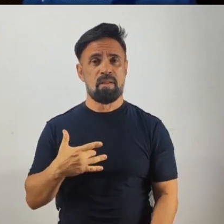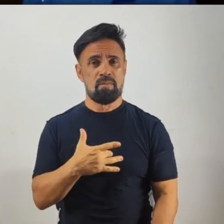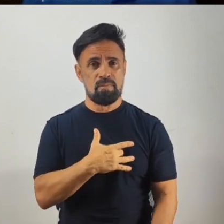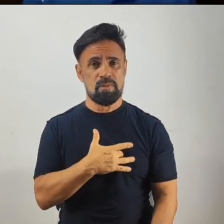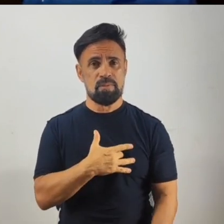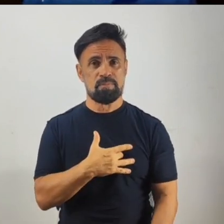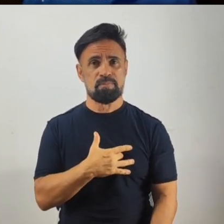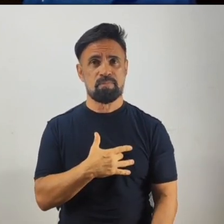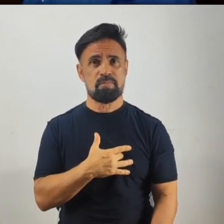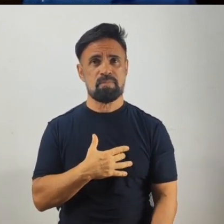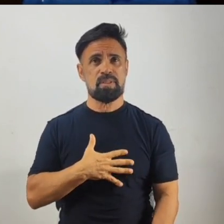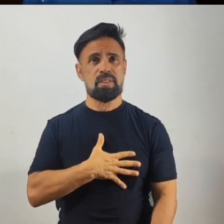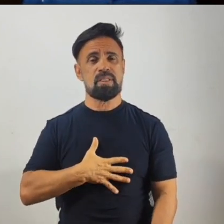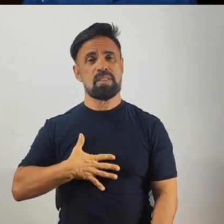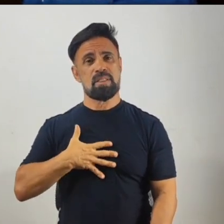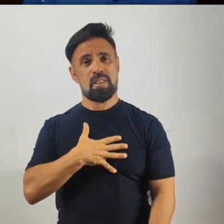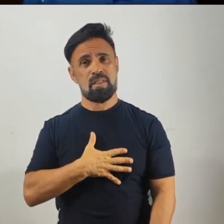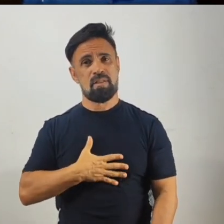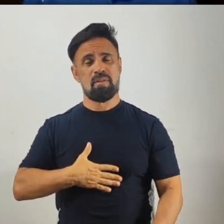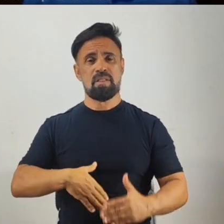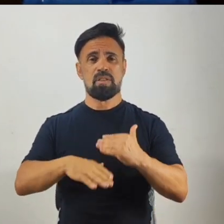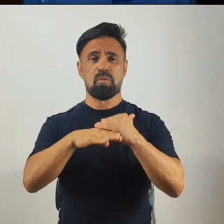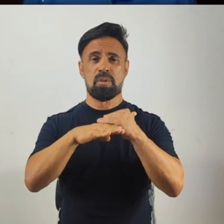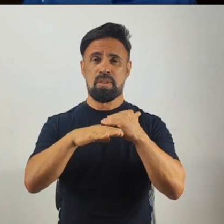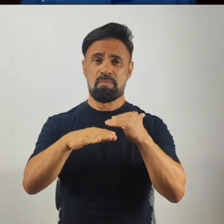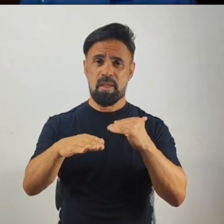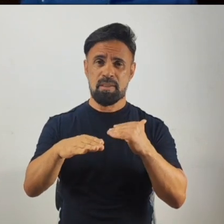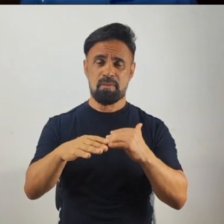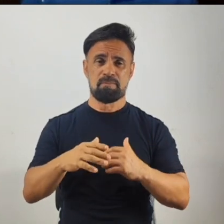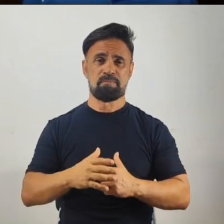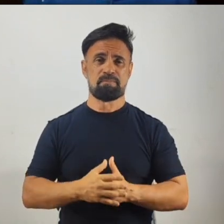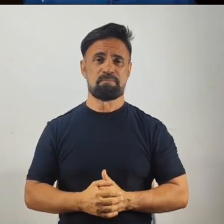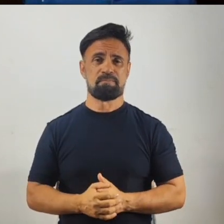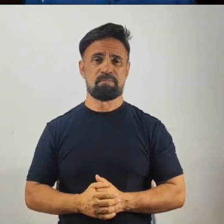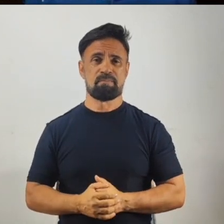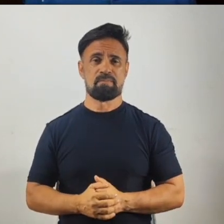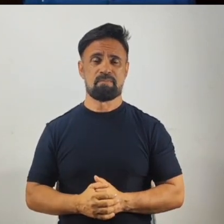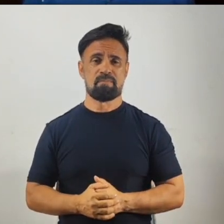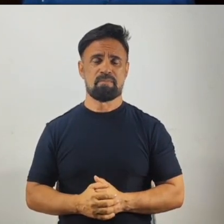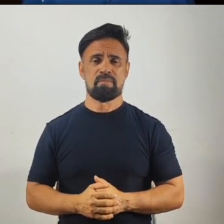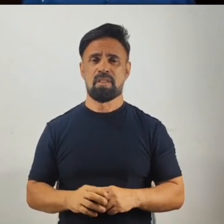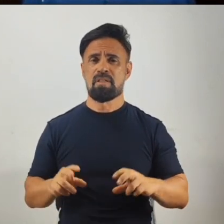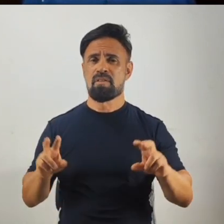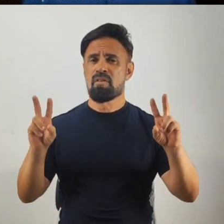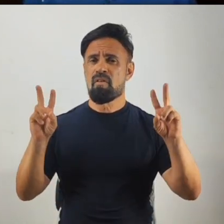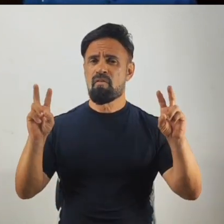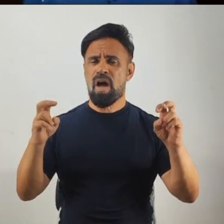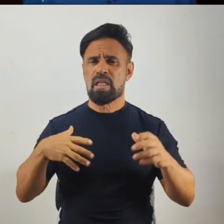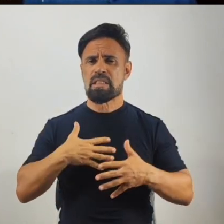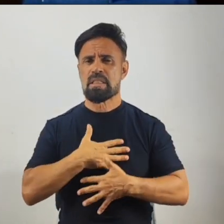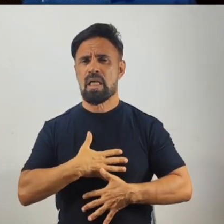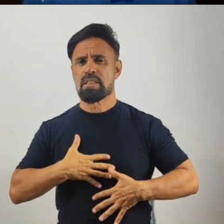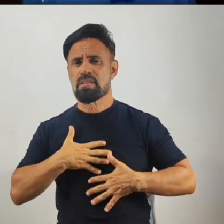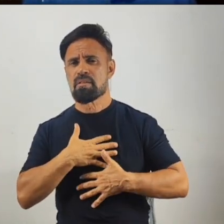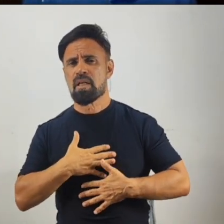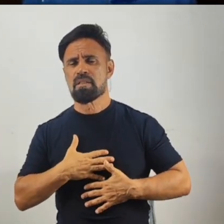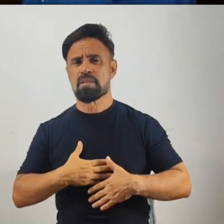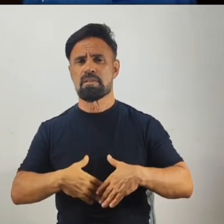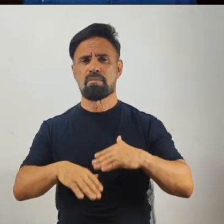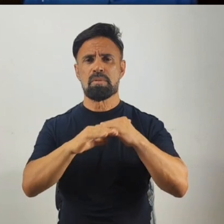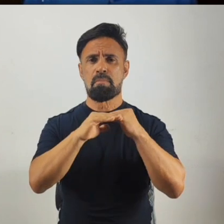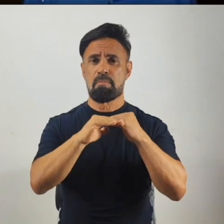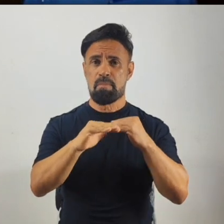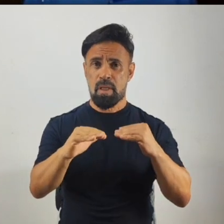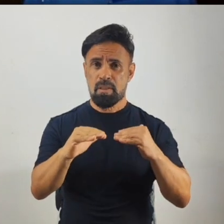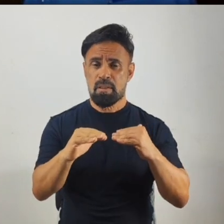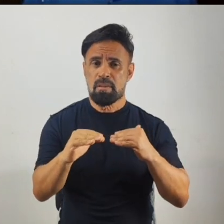considerando saúde e satisfação de padrões e de expectativas. Quando a gente fala satisfação